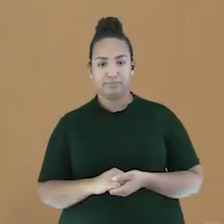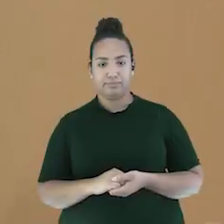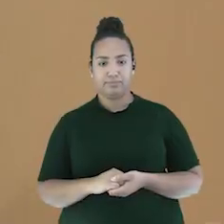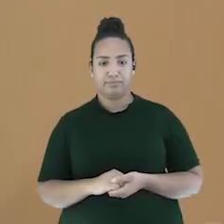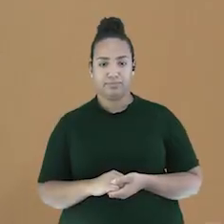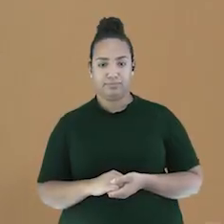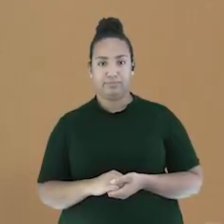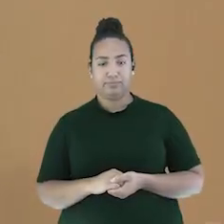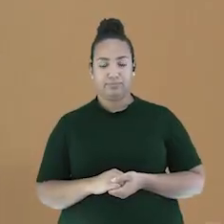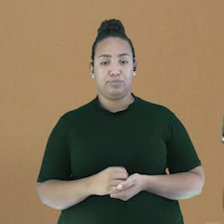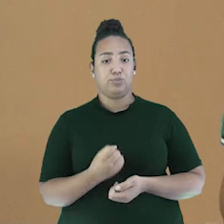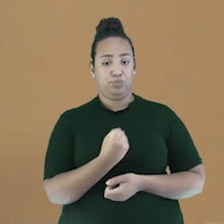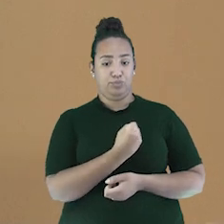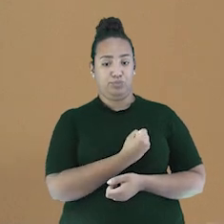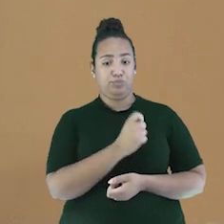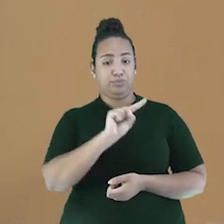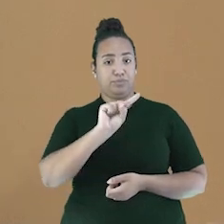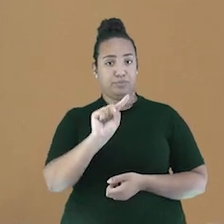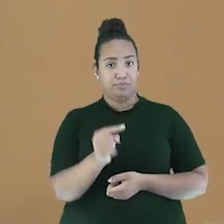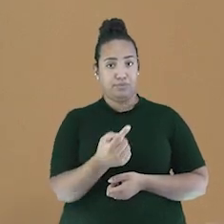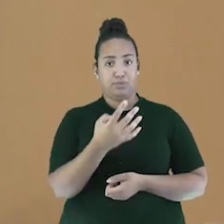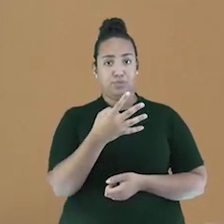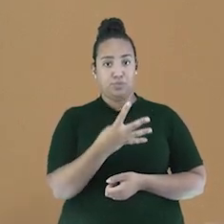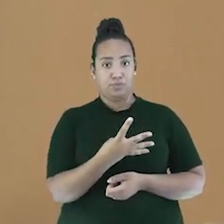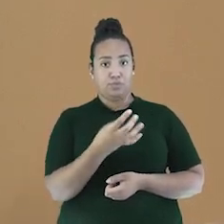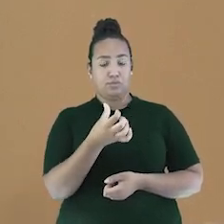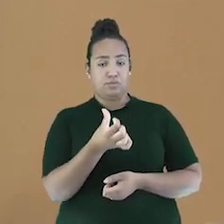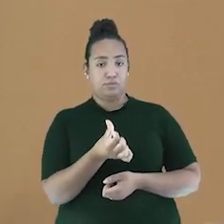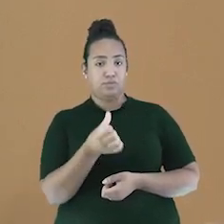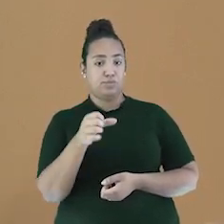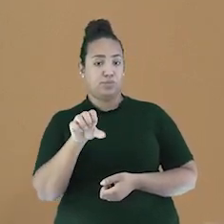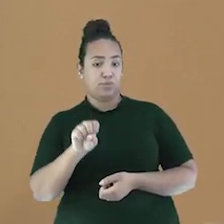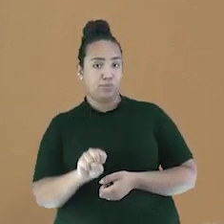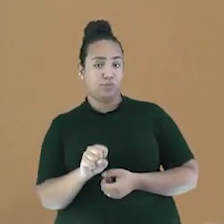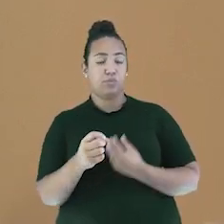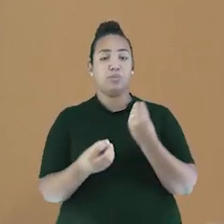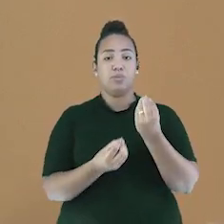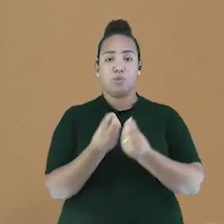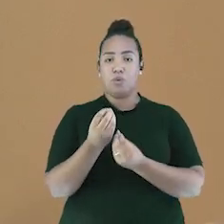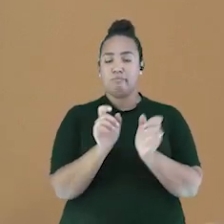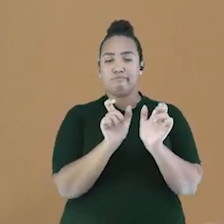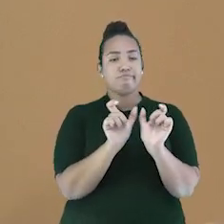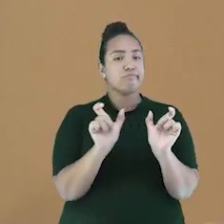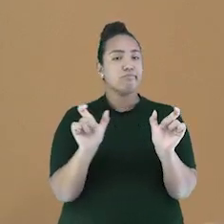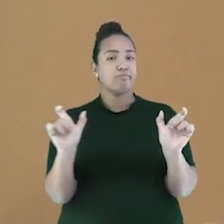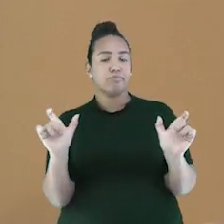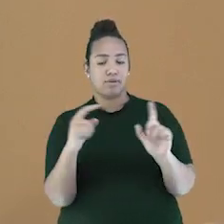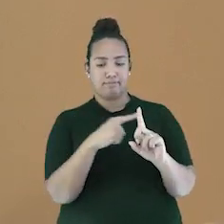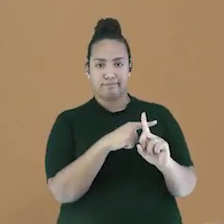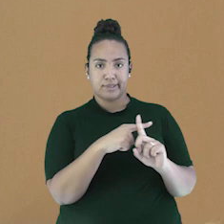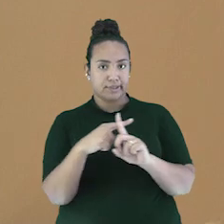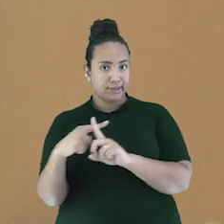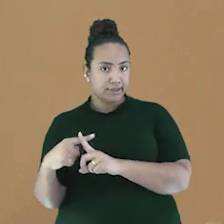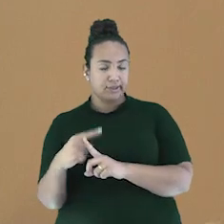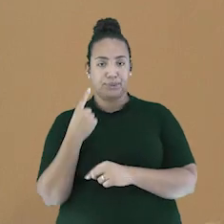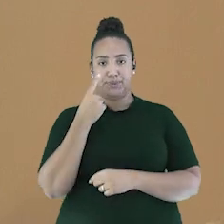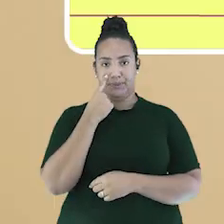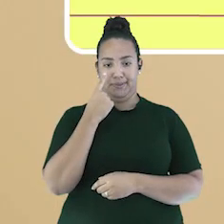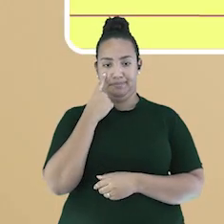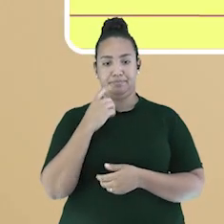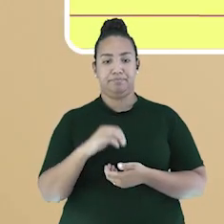com o número 1468 podemos fazer a decomposição multiplicativa da seguinte